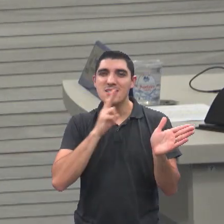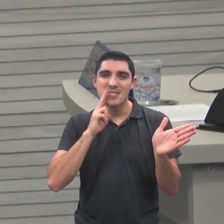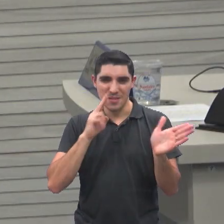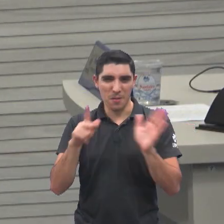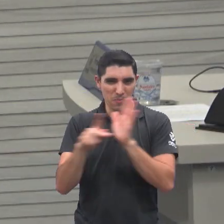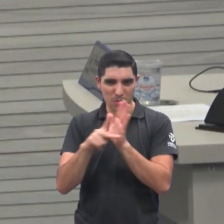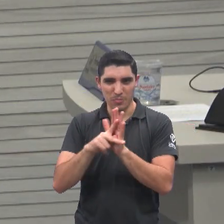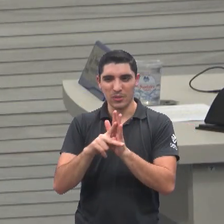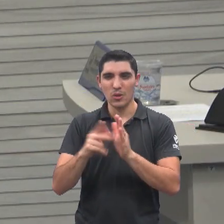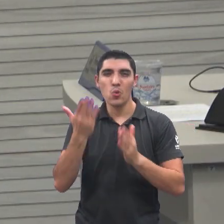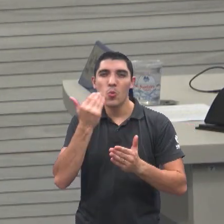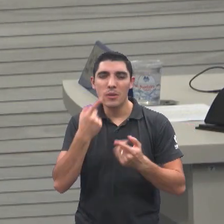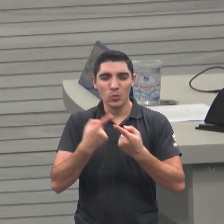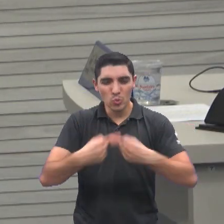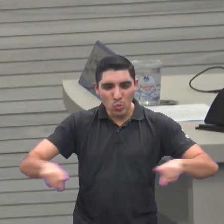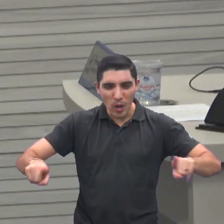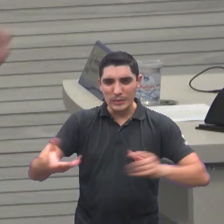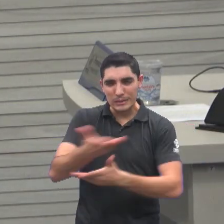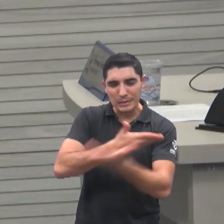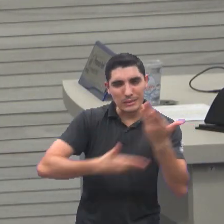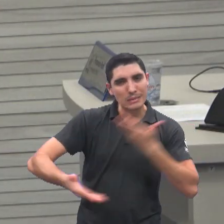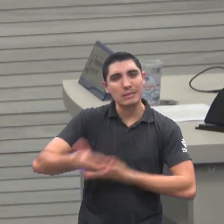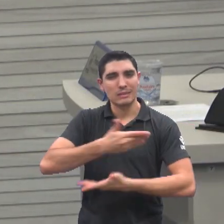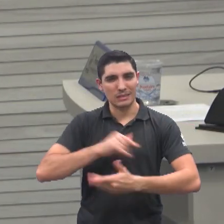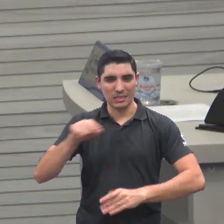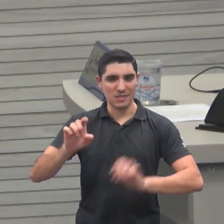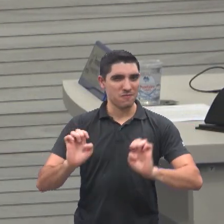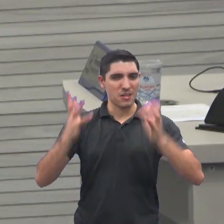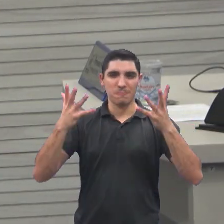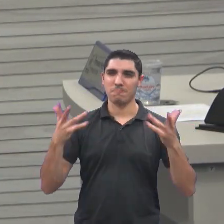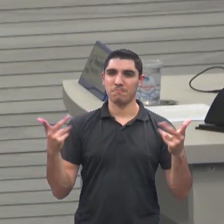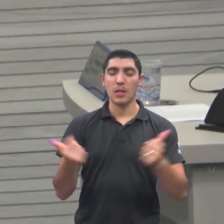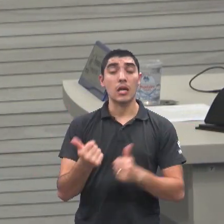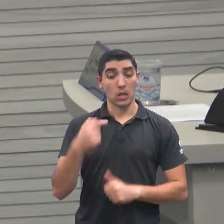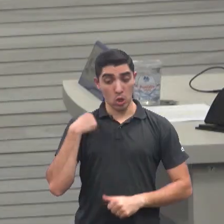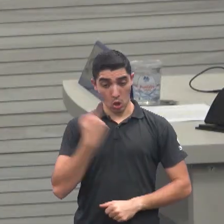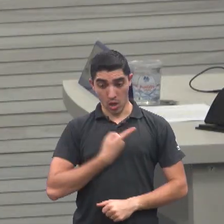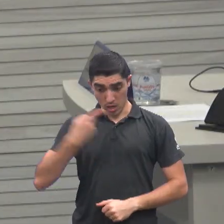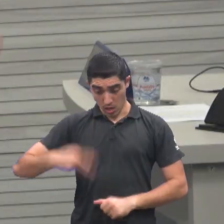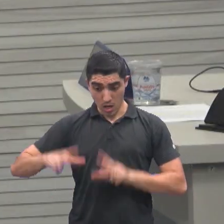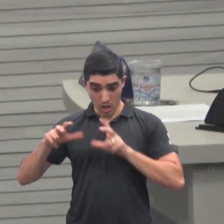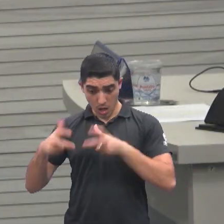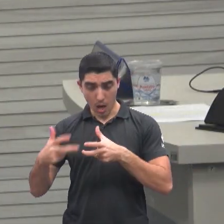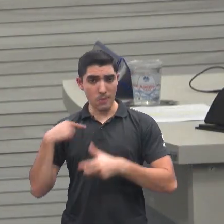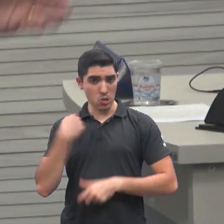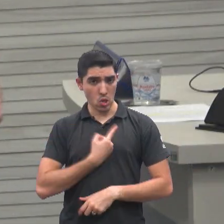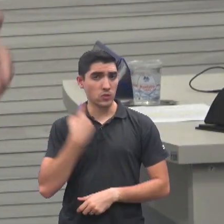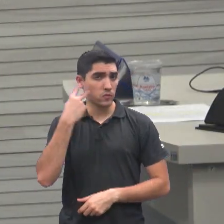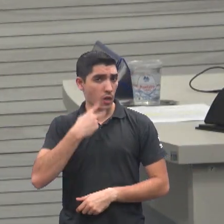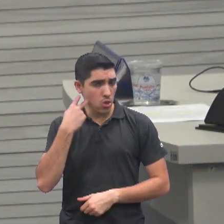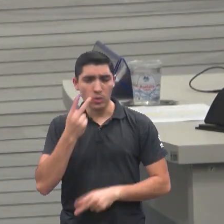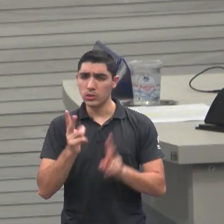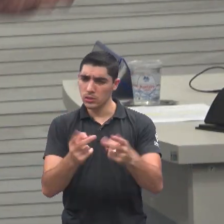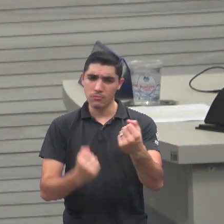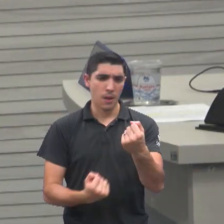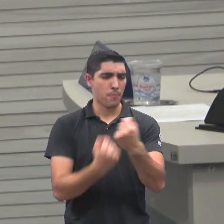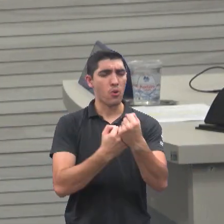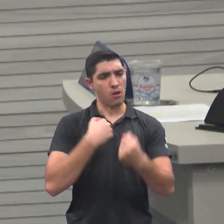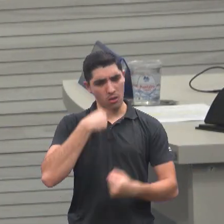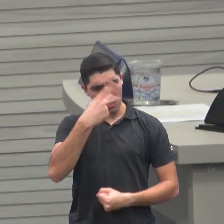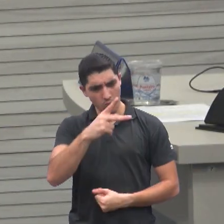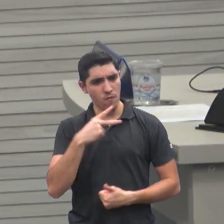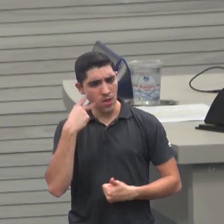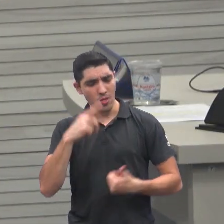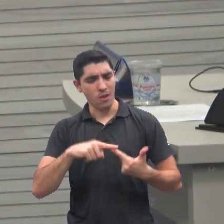fortalecer, certo, Zé? E a gente aqui, você pode contar com a gente sempre na Câmara, como vereador, como amigo e como admirador do